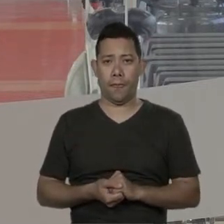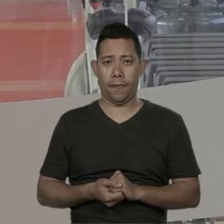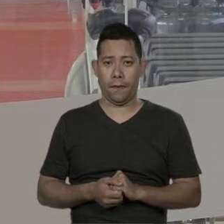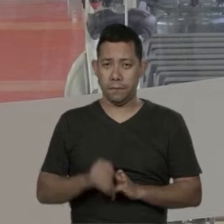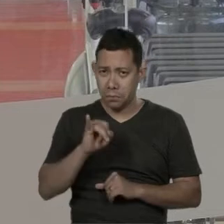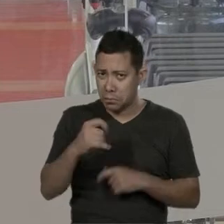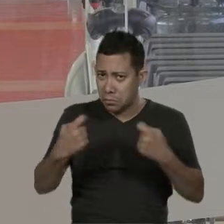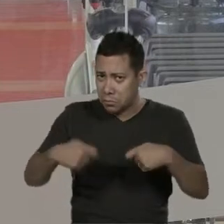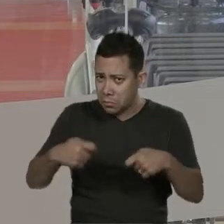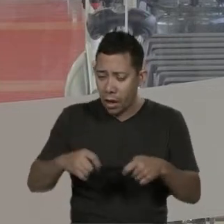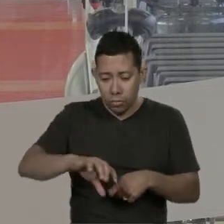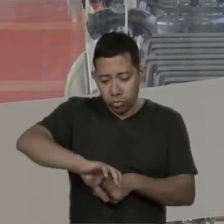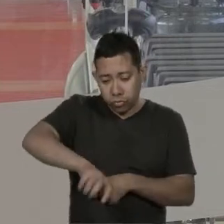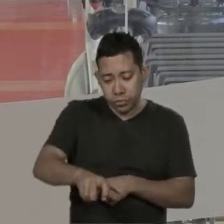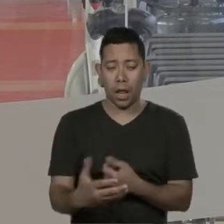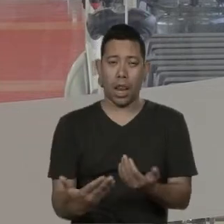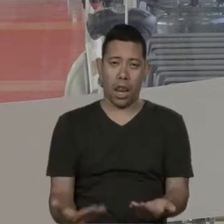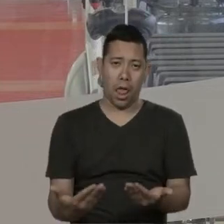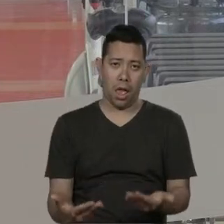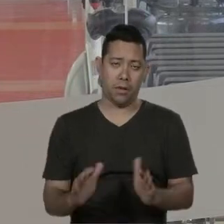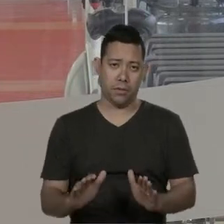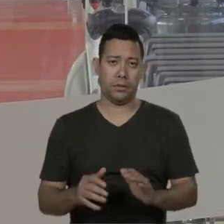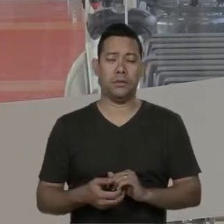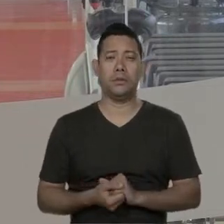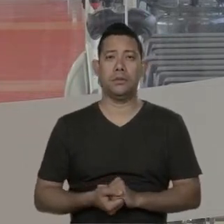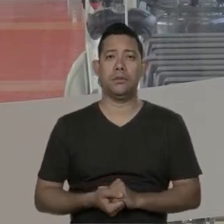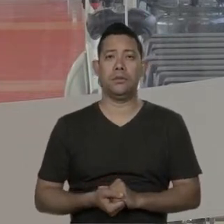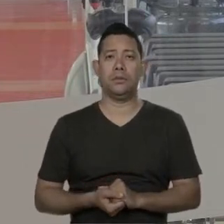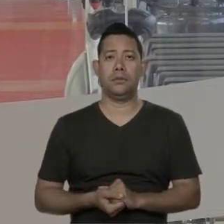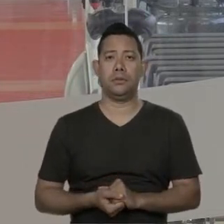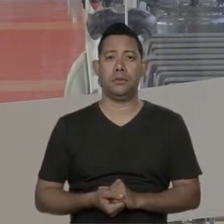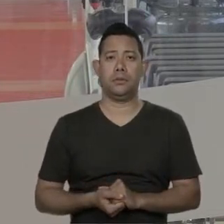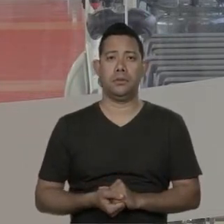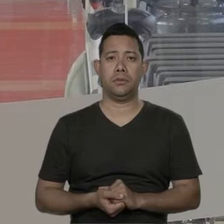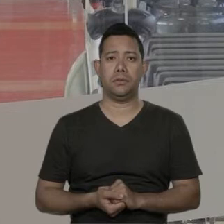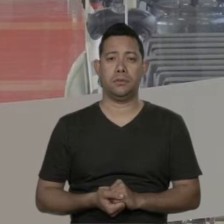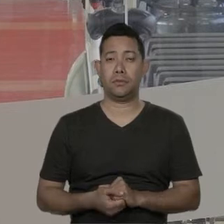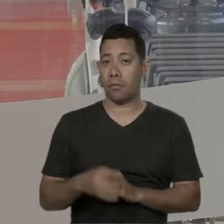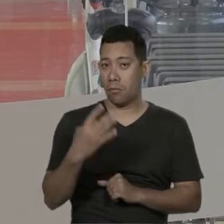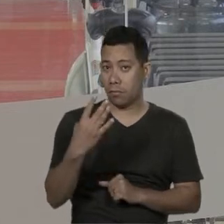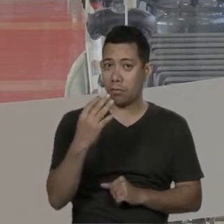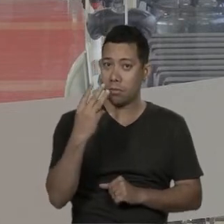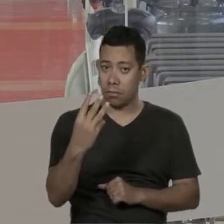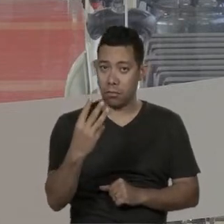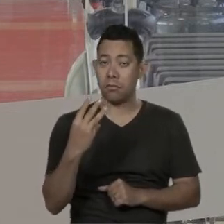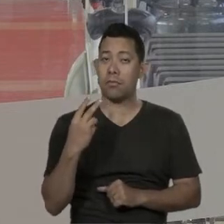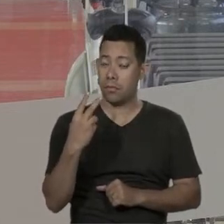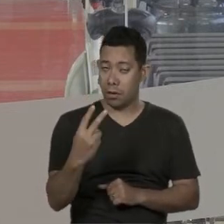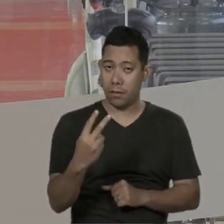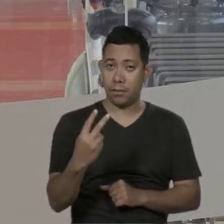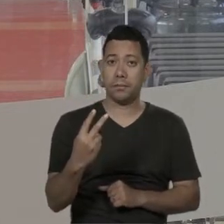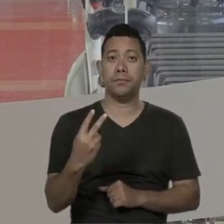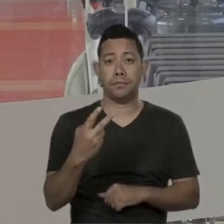Se precisar, ajusta um pouco a carga para menos. Em 4,